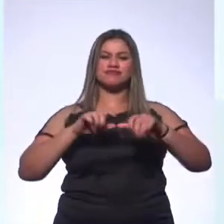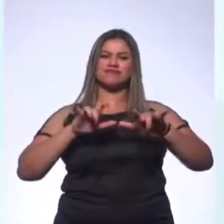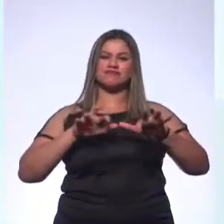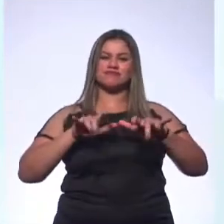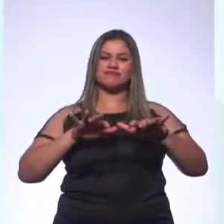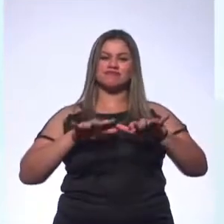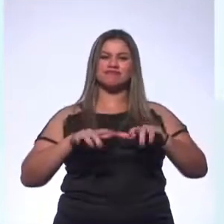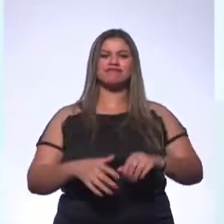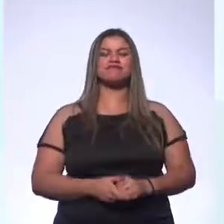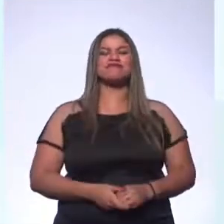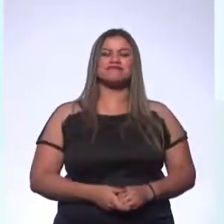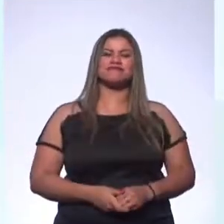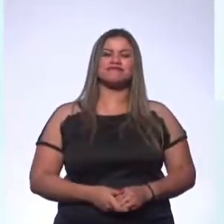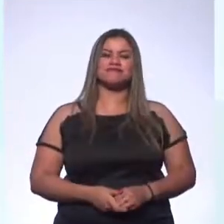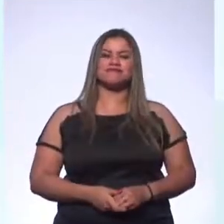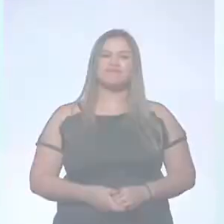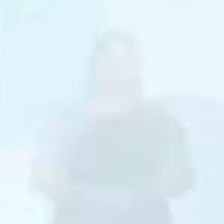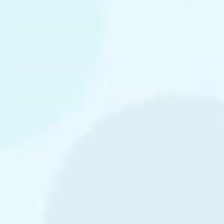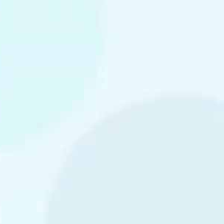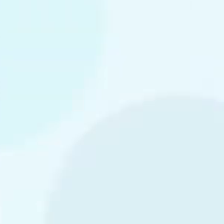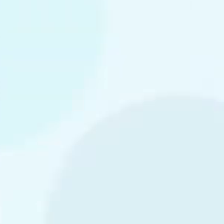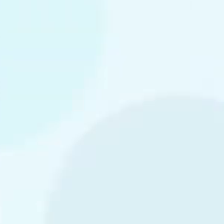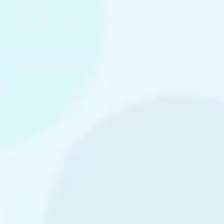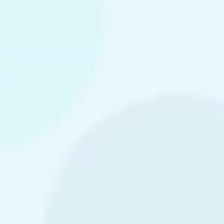voltamos, participe.